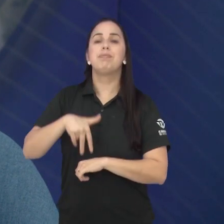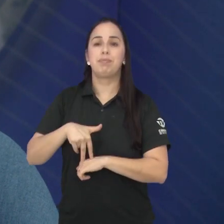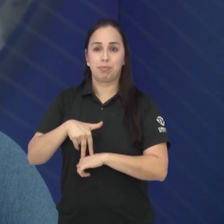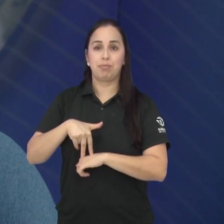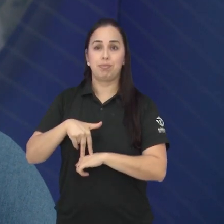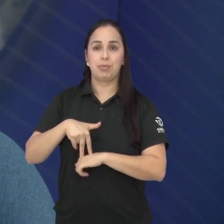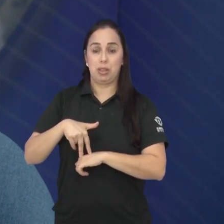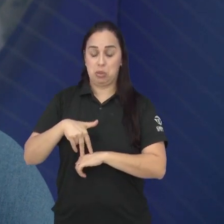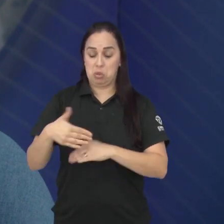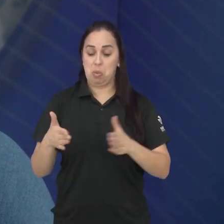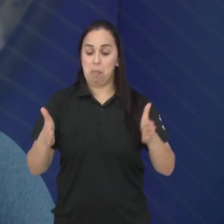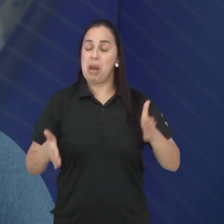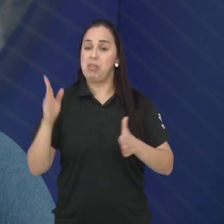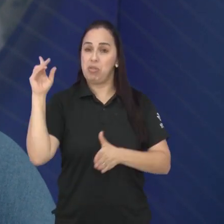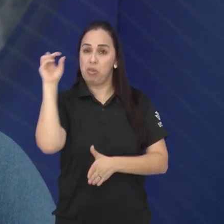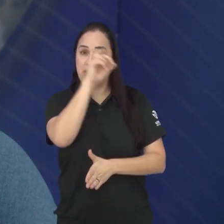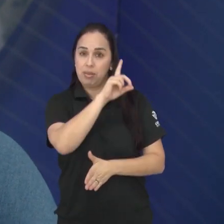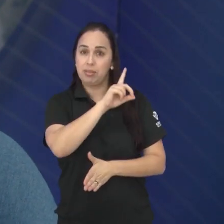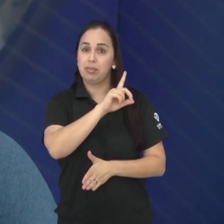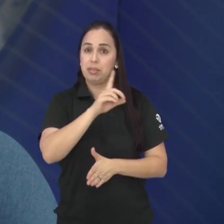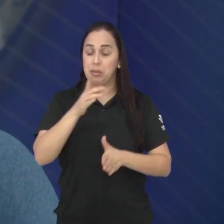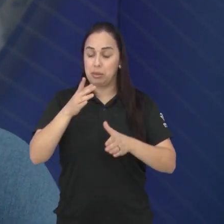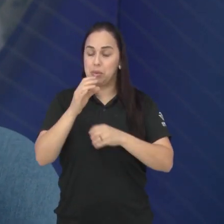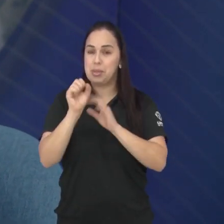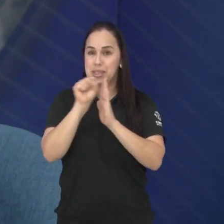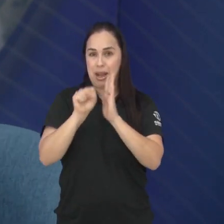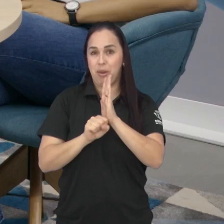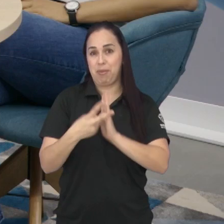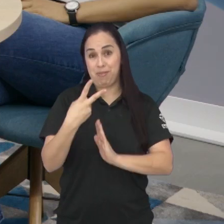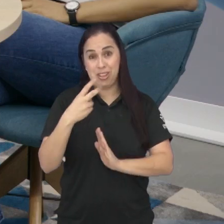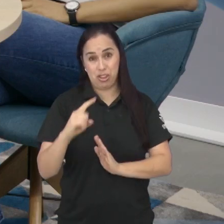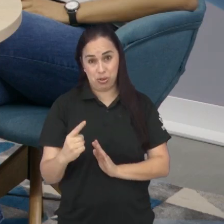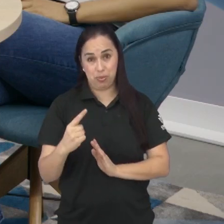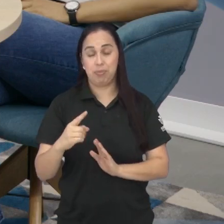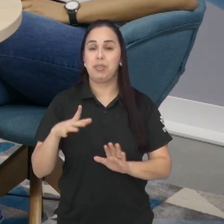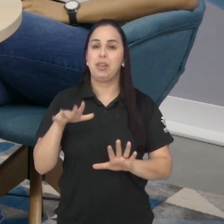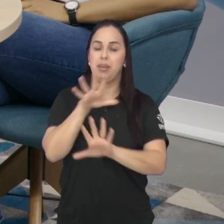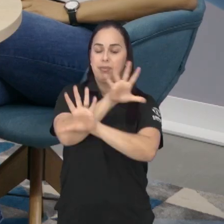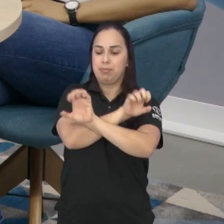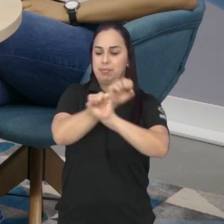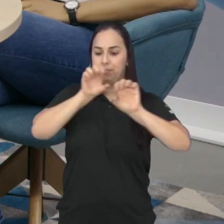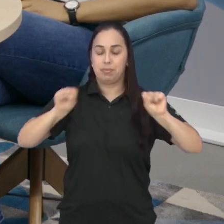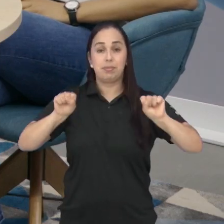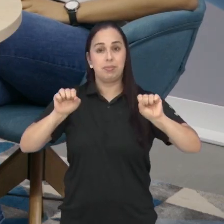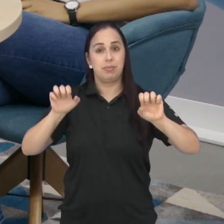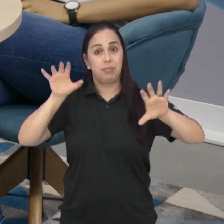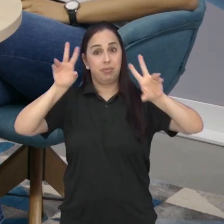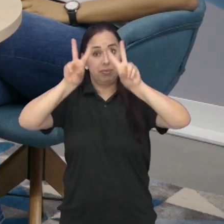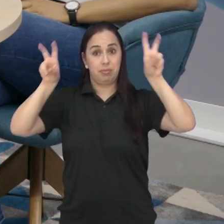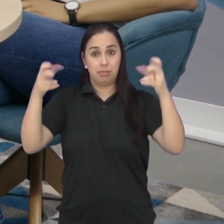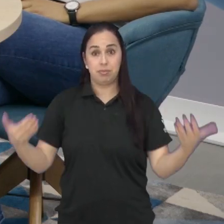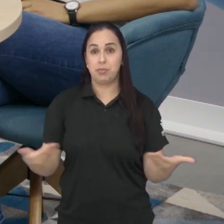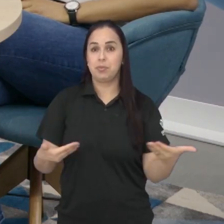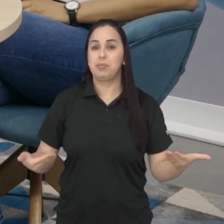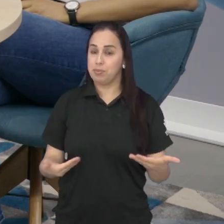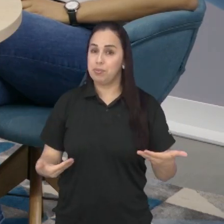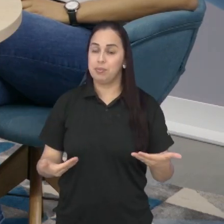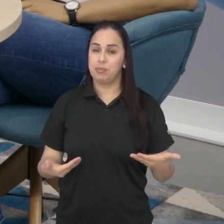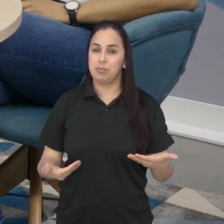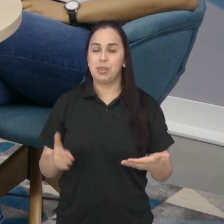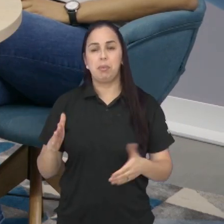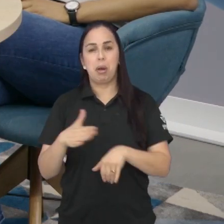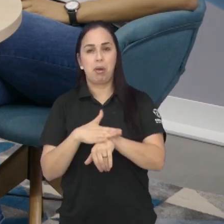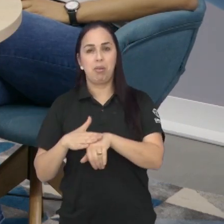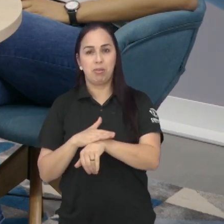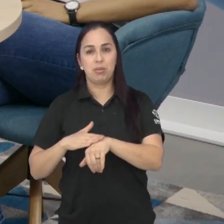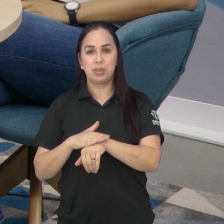tão desafiadores para a gente, em pleno século XXI. E sororidade é justamente o tema do Diálogos da Cidade de hoje. E para